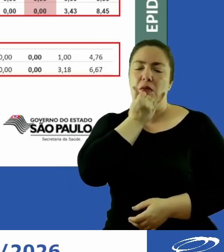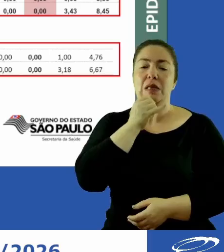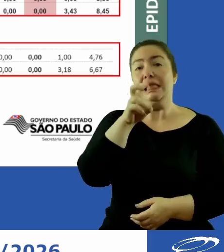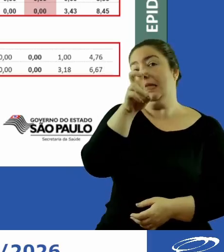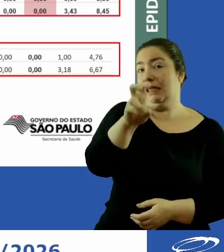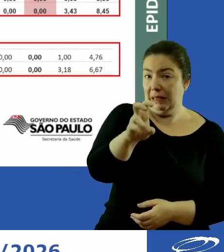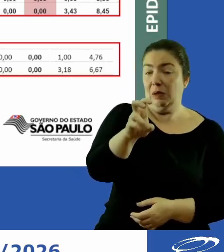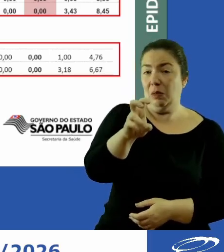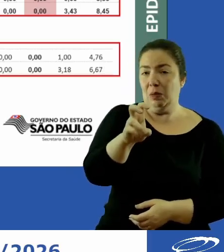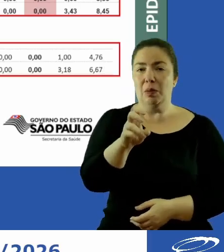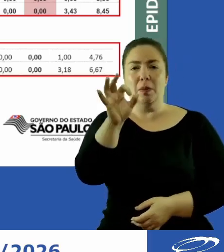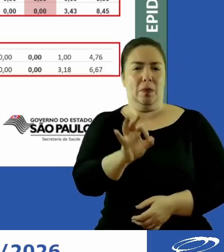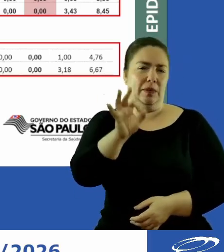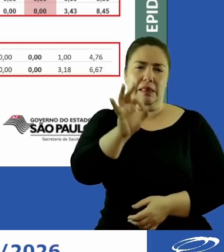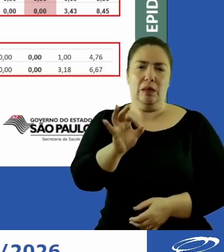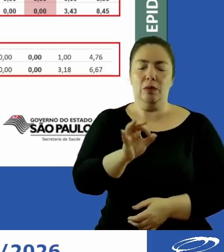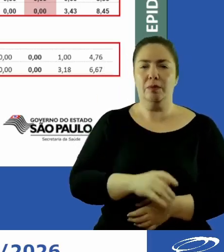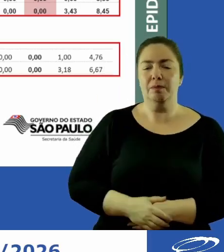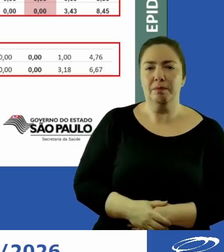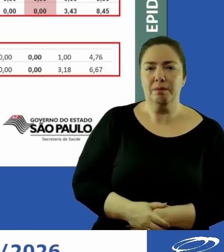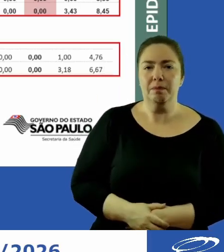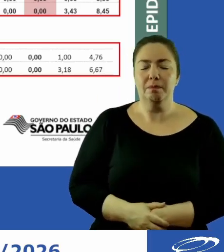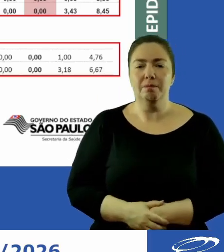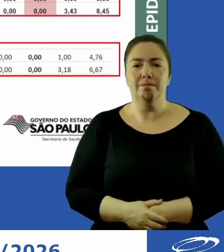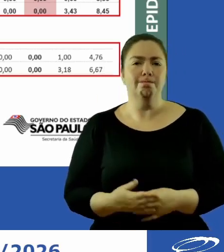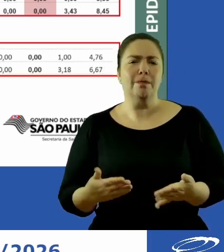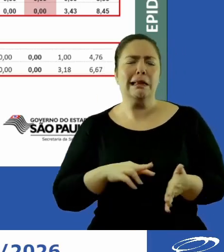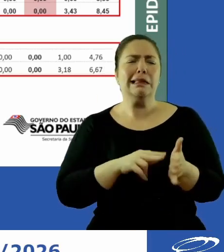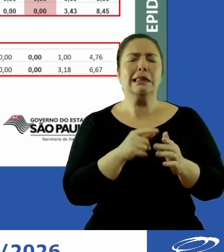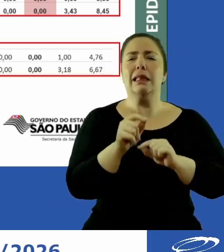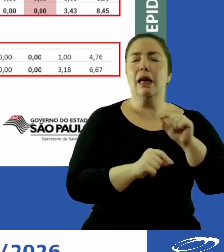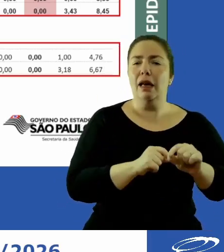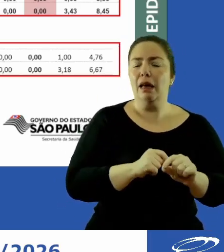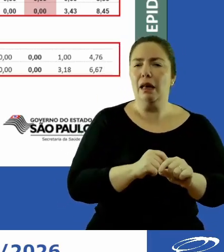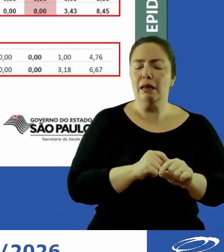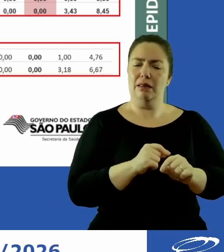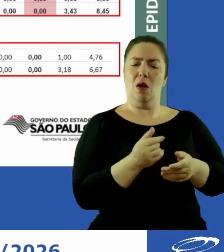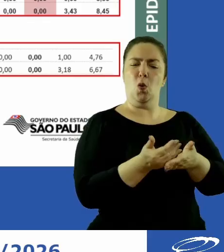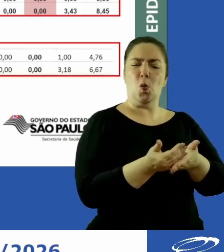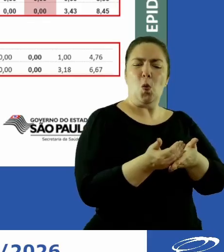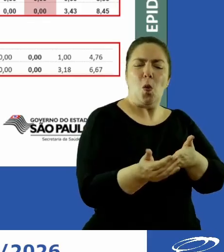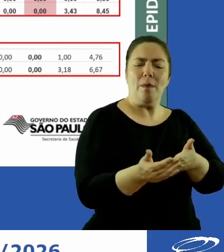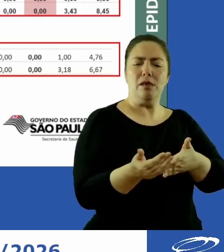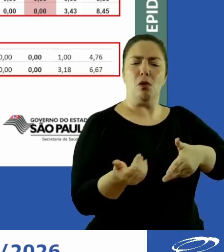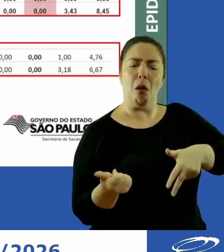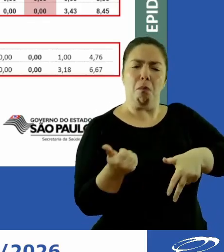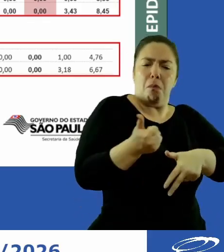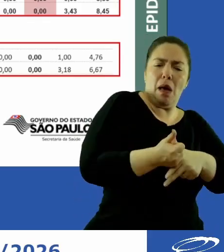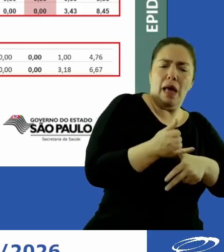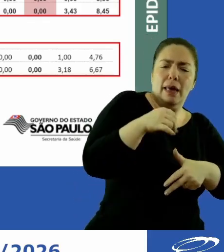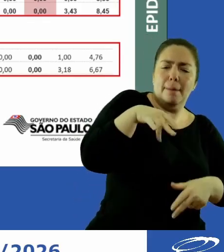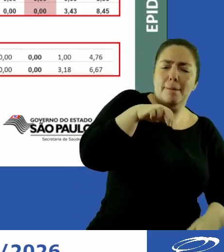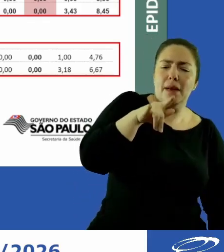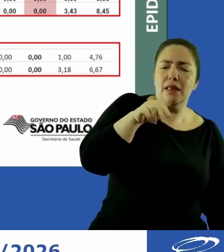desculpa. Gira em torno de 5%, significa dizer que nas infecções primárias a taxa de